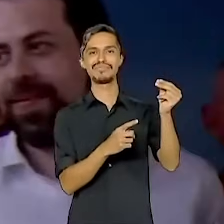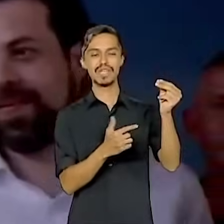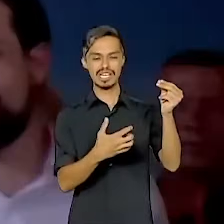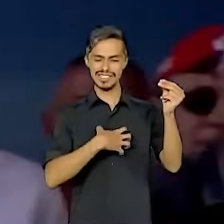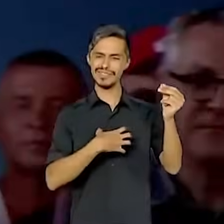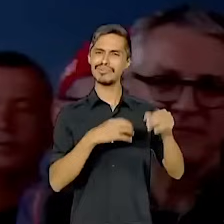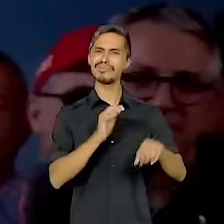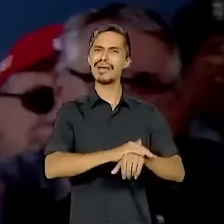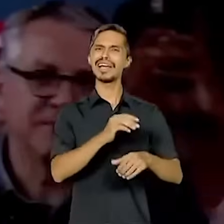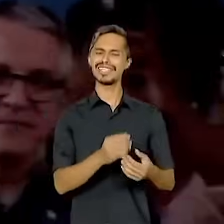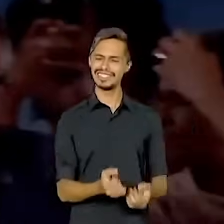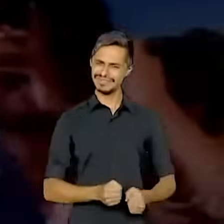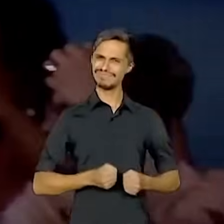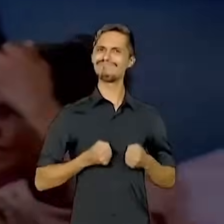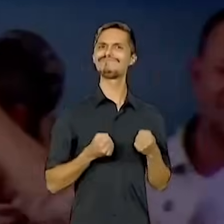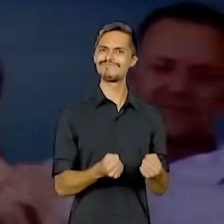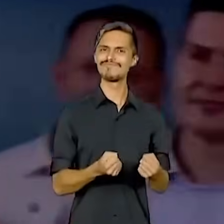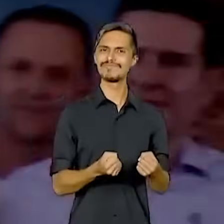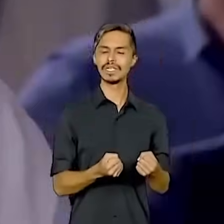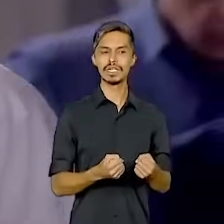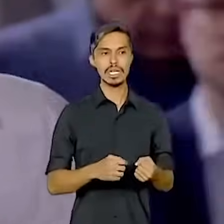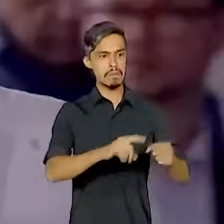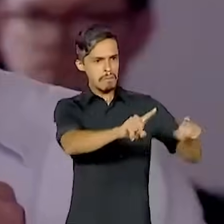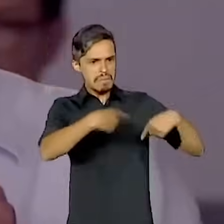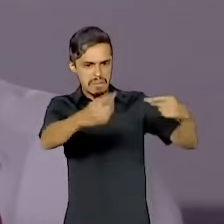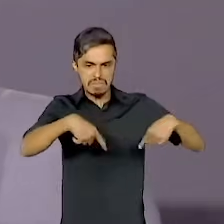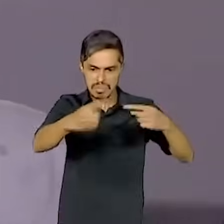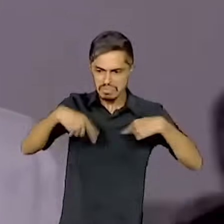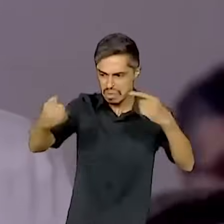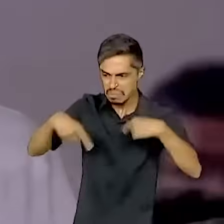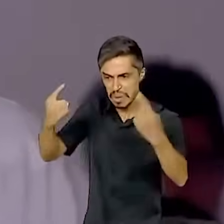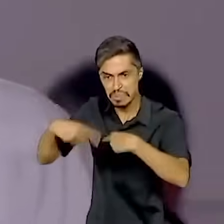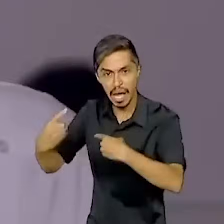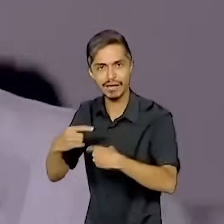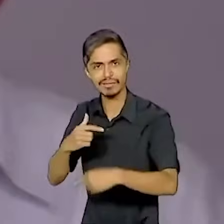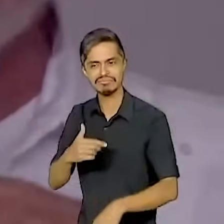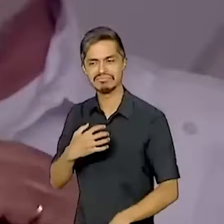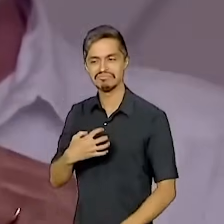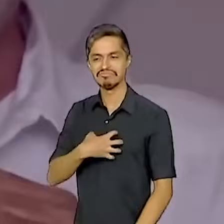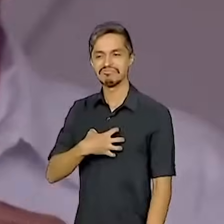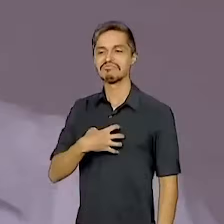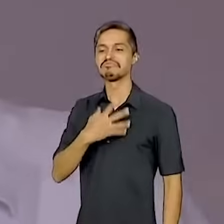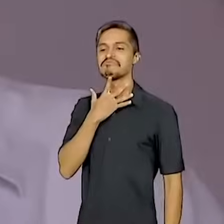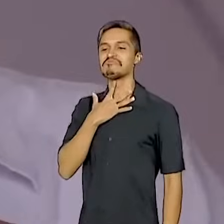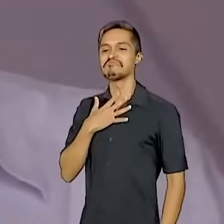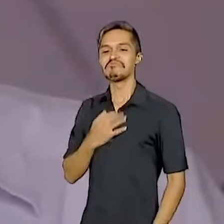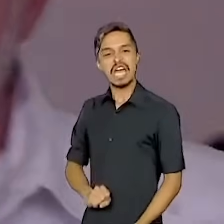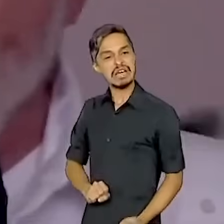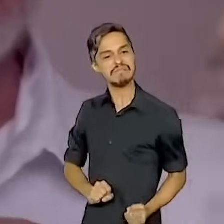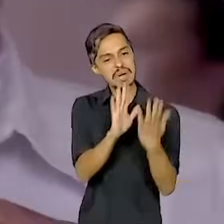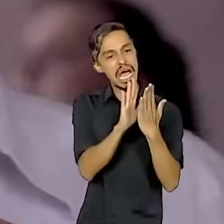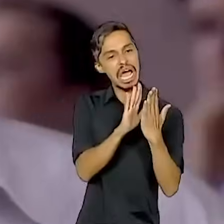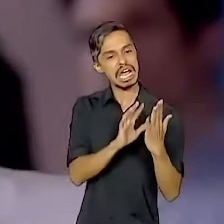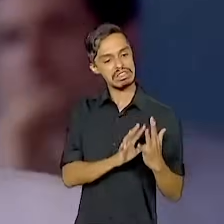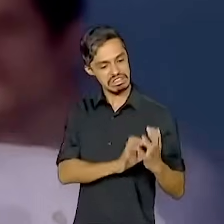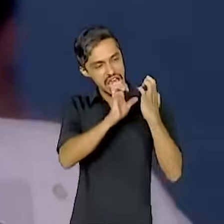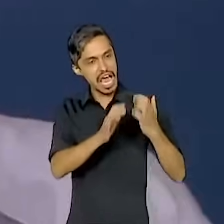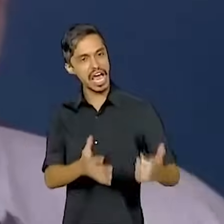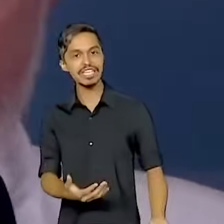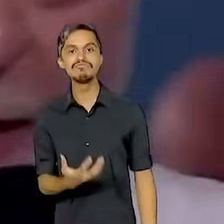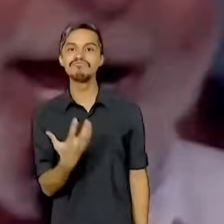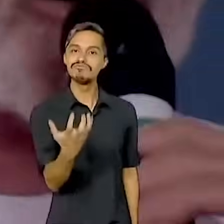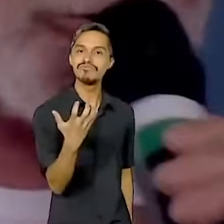mais motivado. Quanto mais desafio aparece, mais eu sinto vontade de brigar. Porque se a